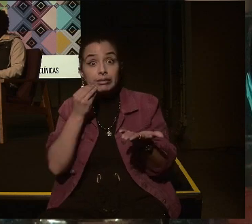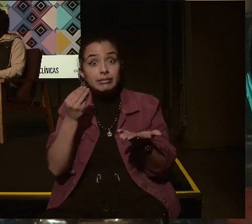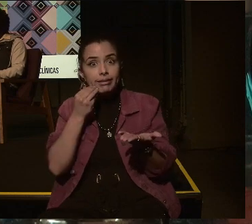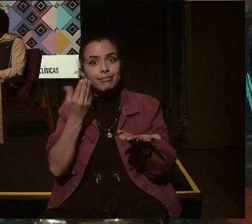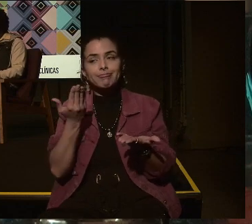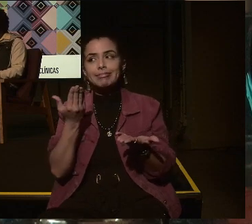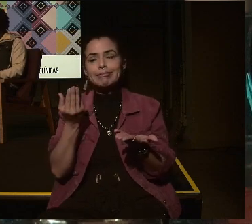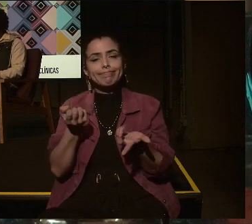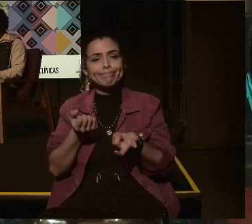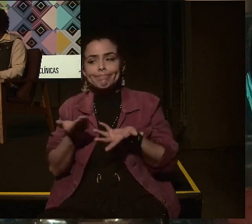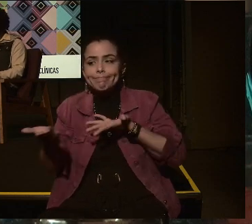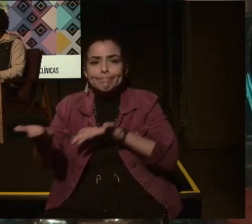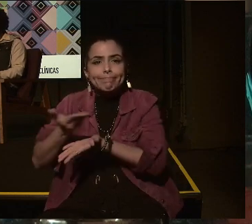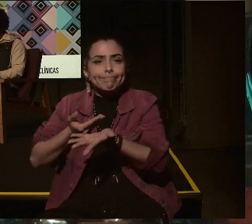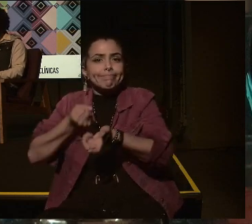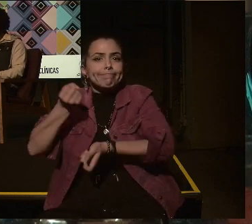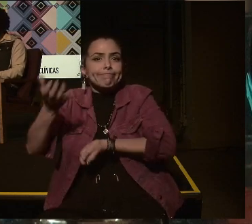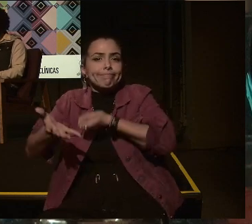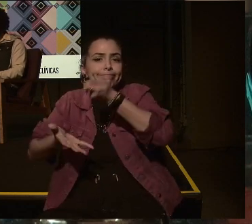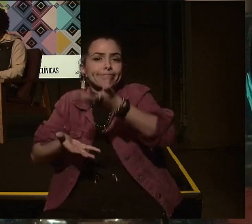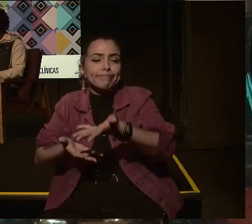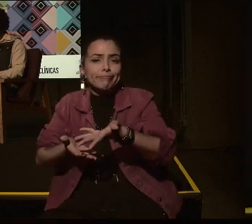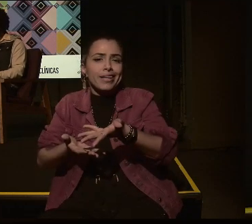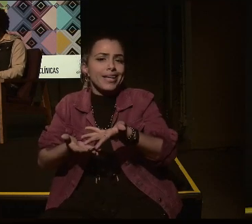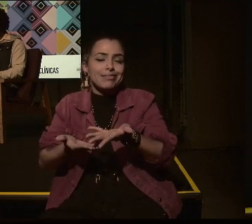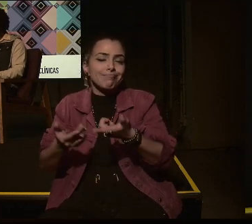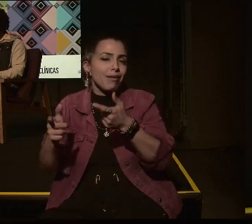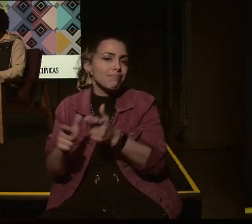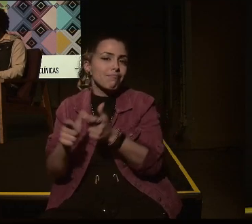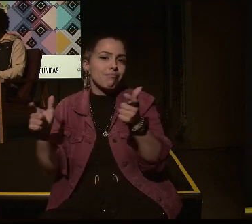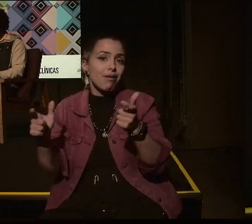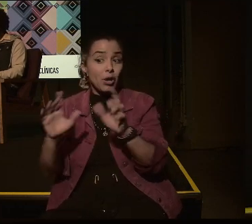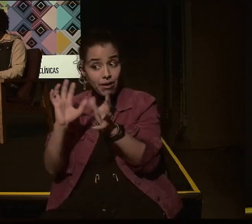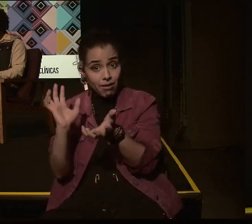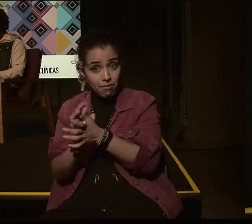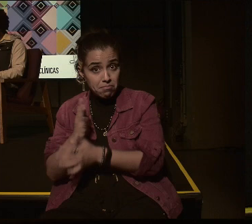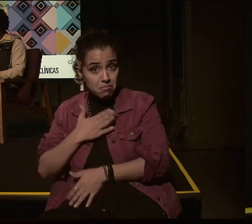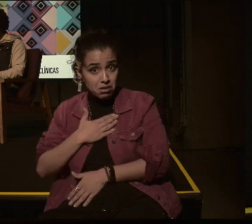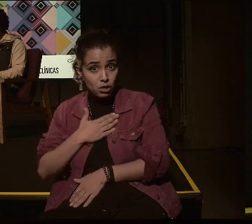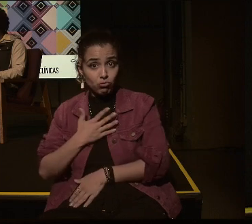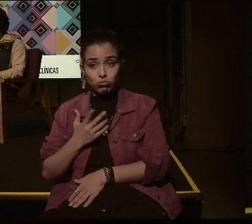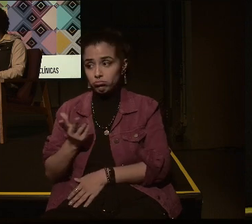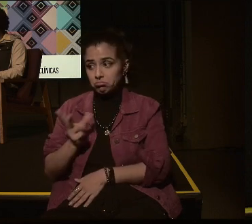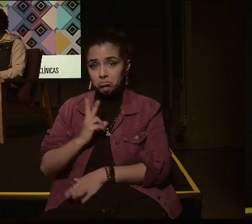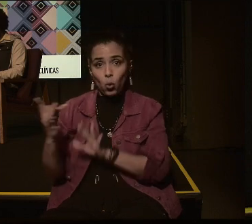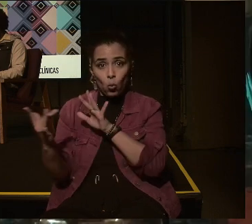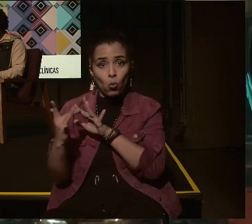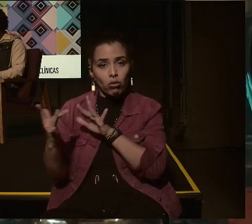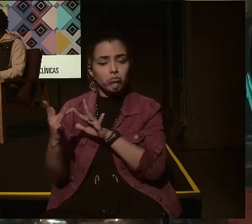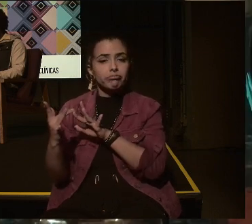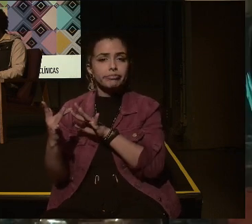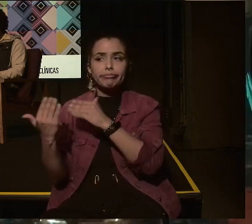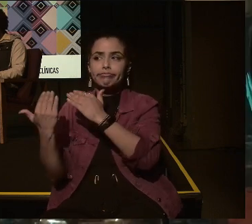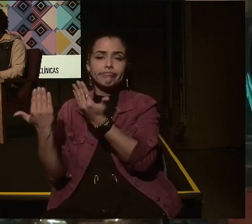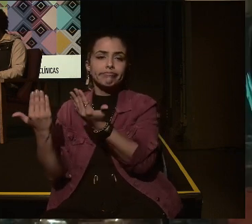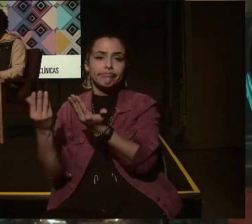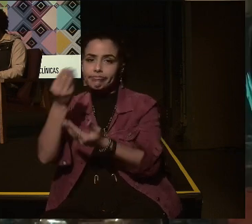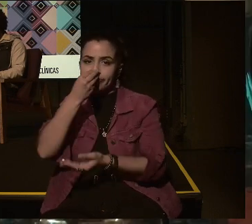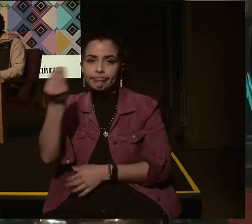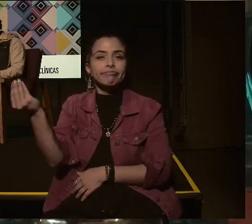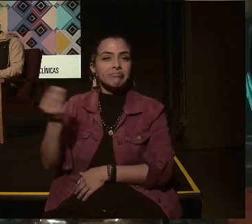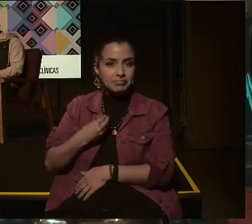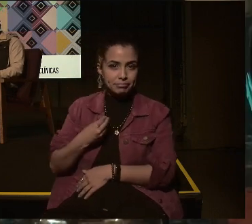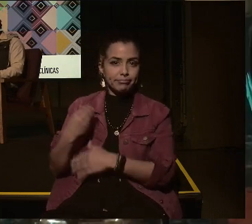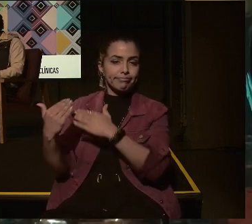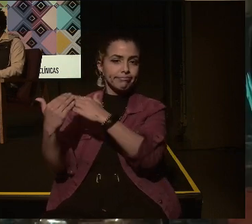sou minada pela minha própria equipe, né? E a minha pergunta é, como é que a gente traz